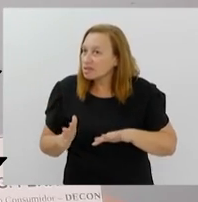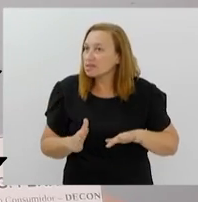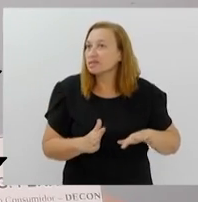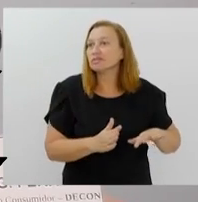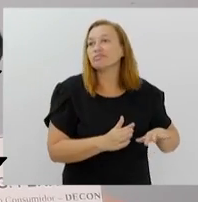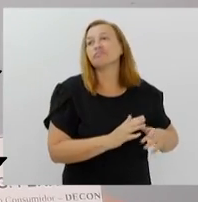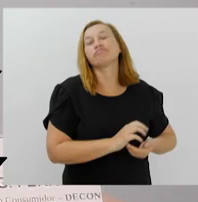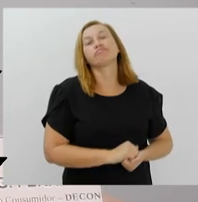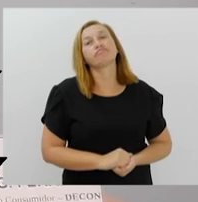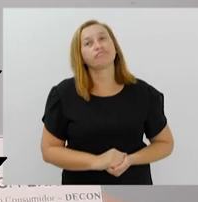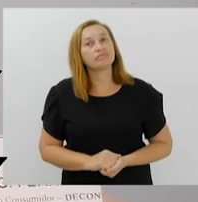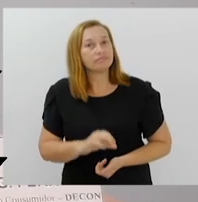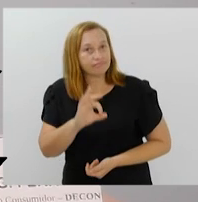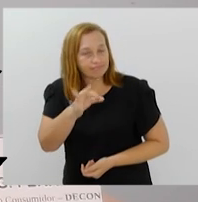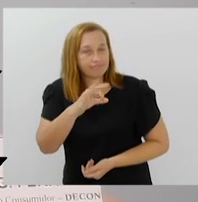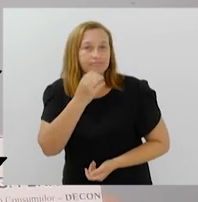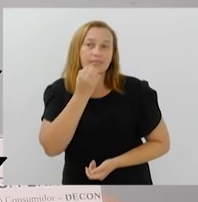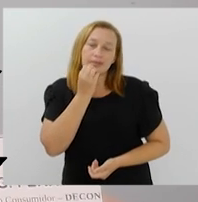passando